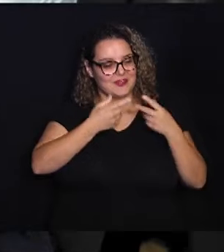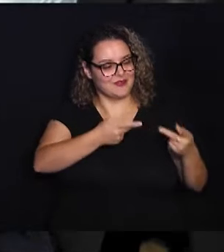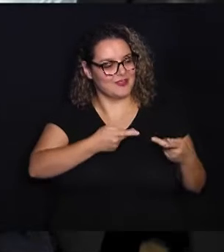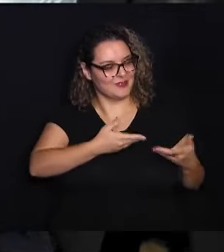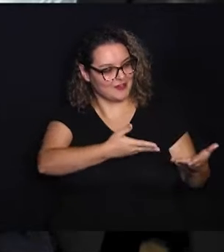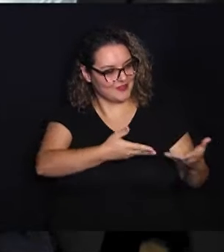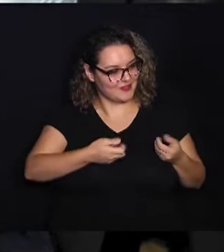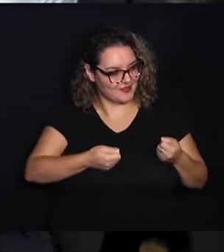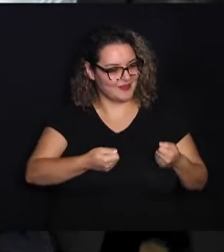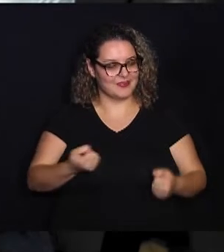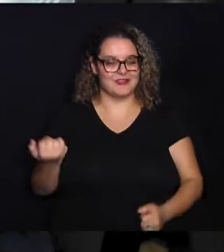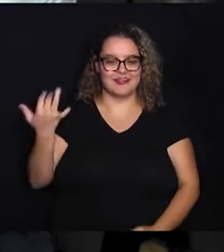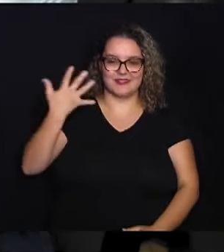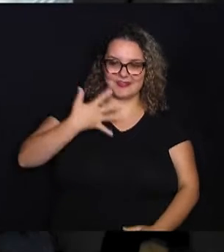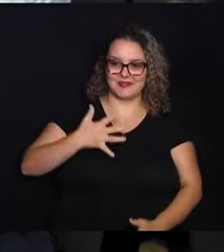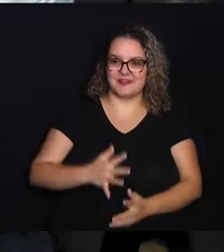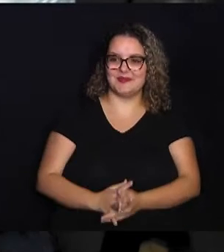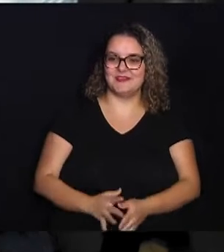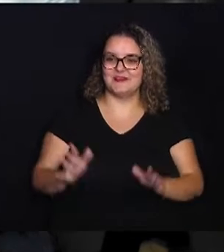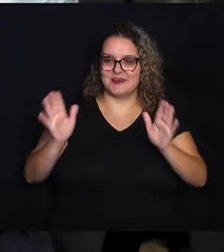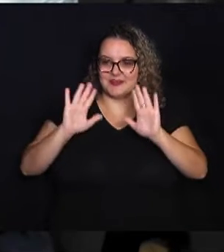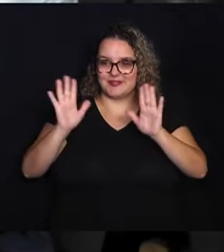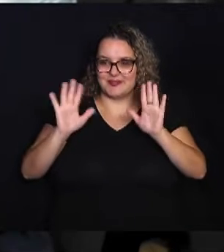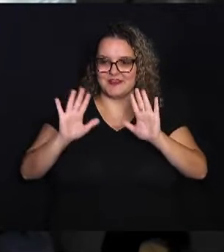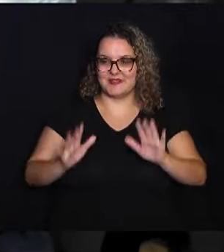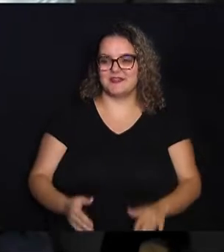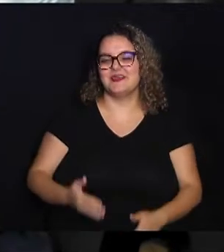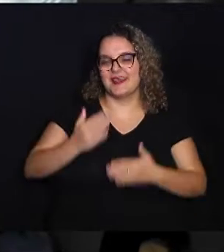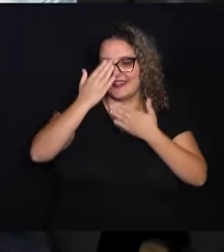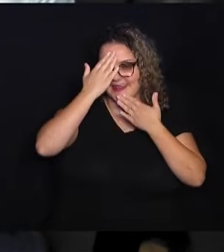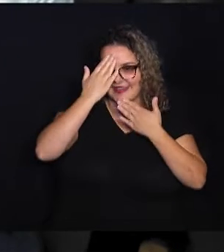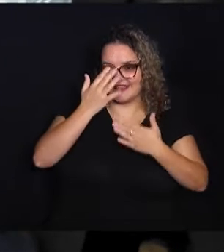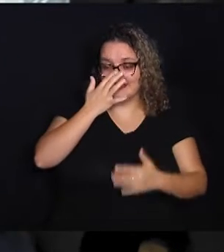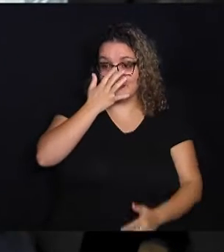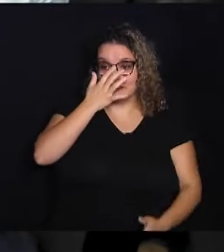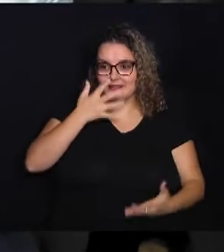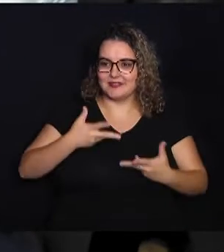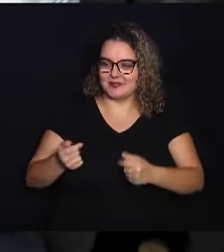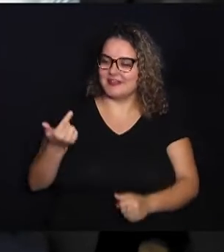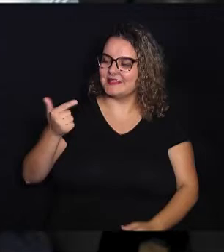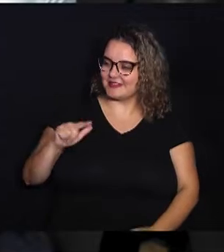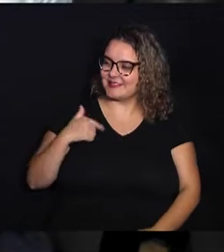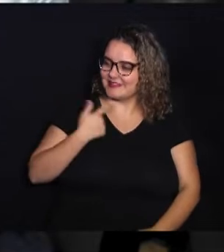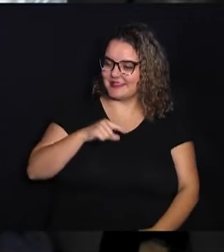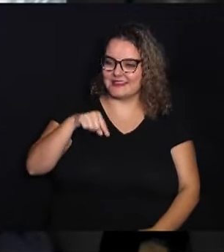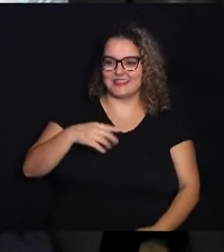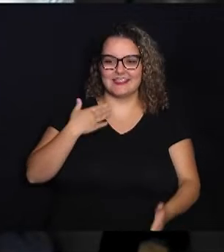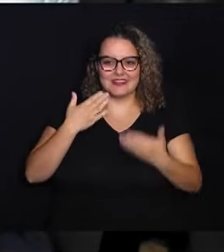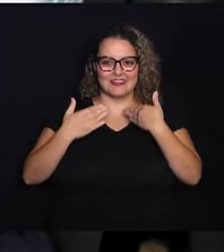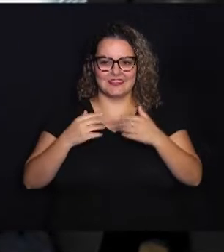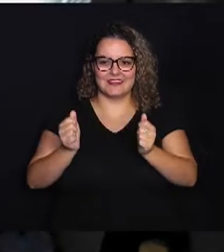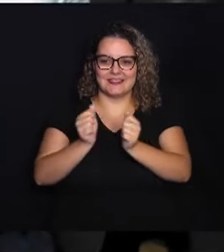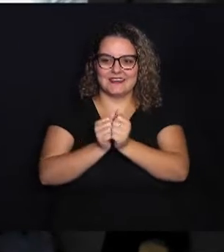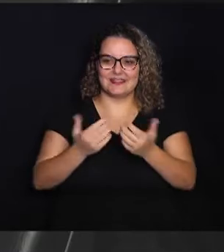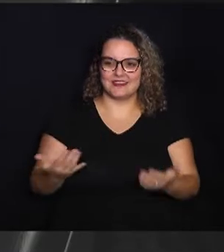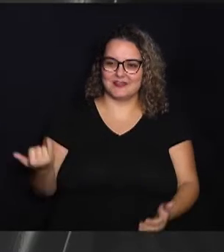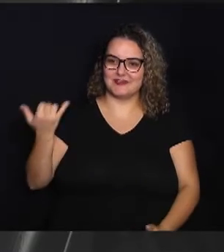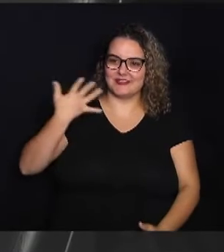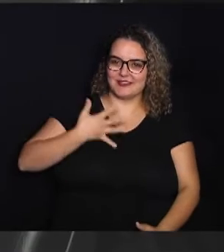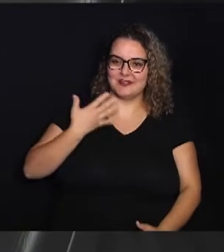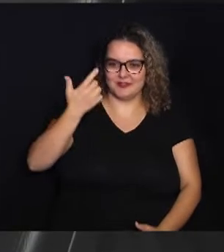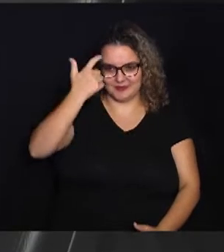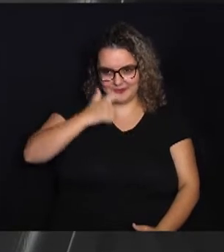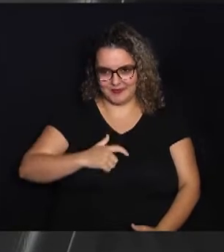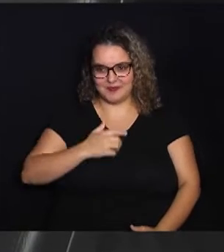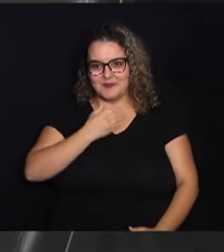sua auto e audiodescrição. Mirna, agradeço o convite. Mais uma vez estamos aqui batendo papo com você. Minha autodescrição: eu